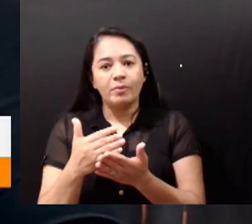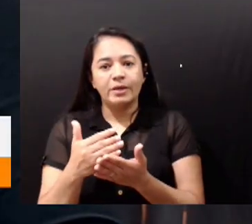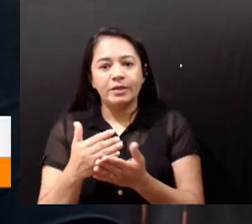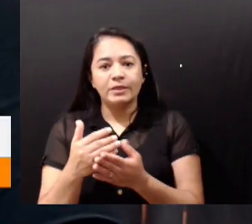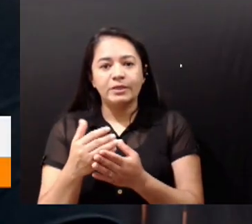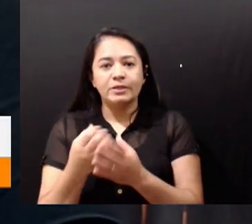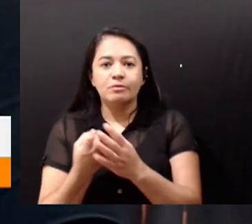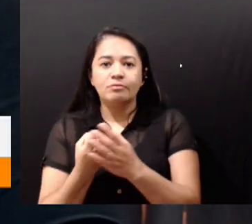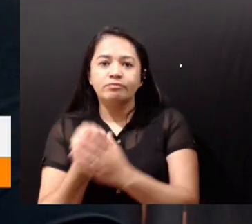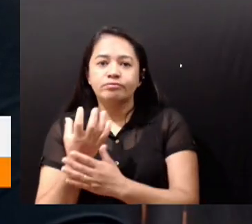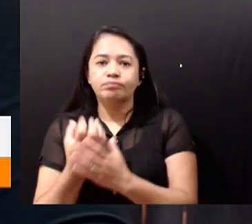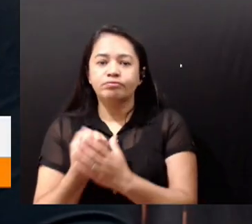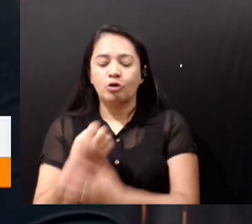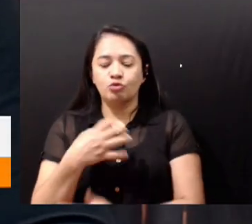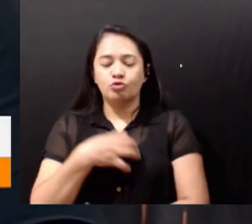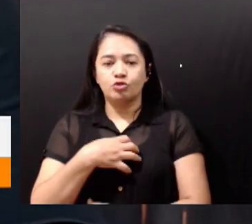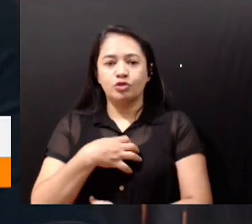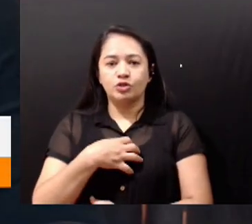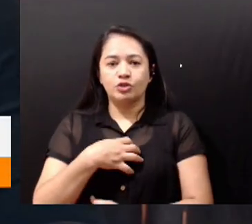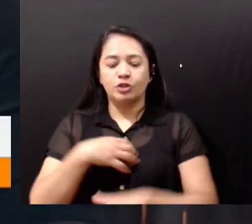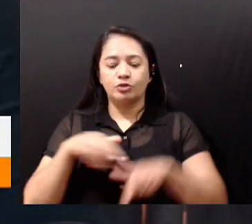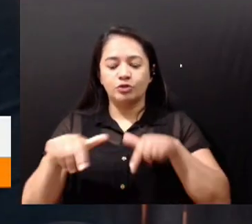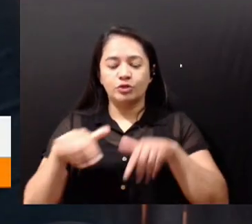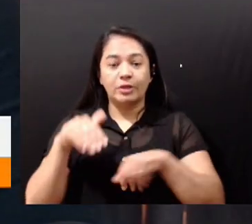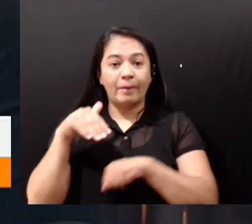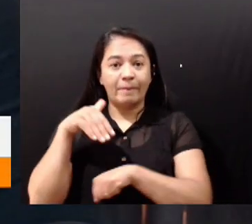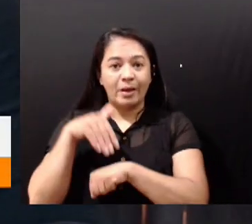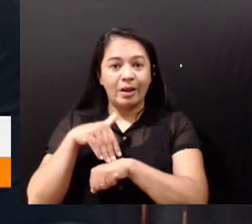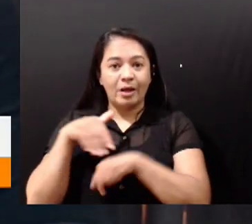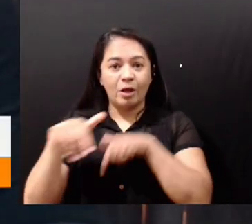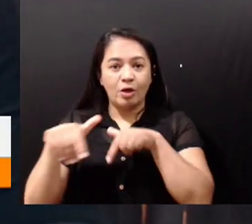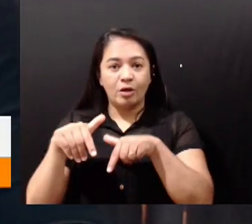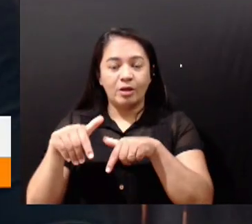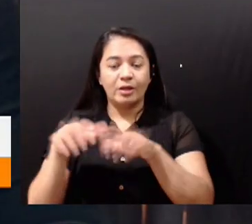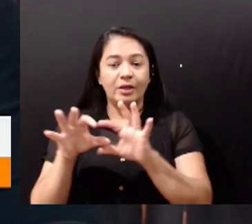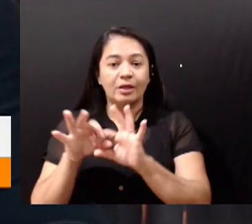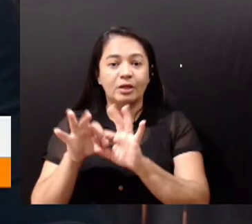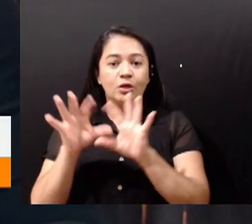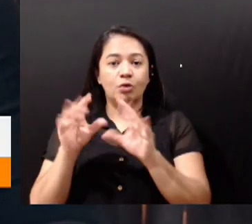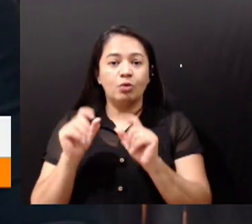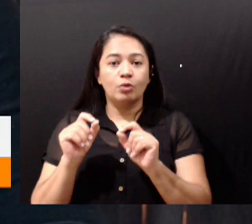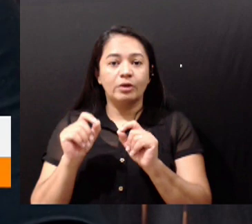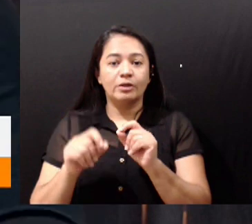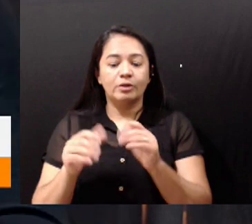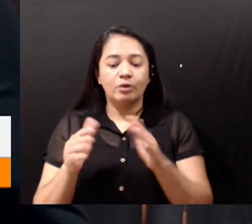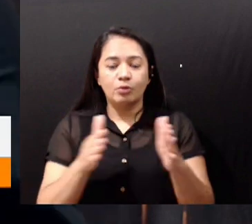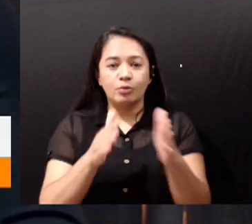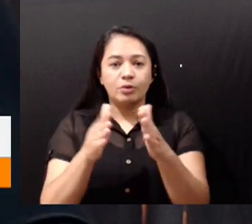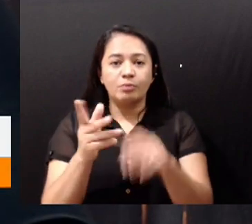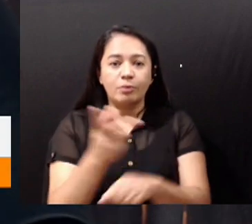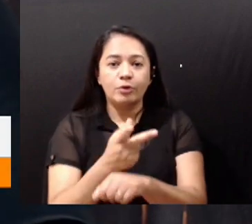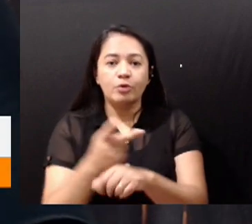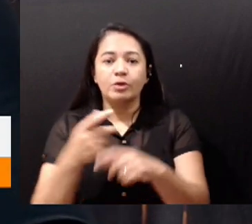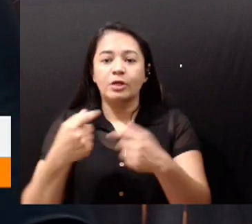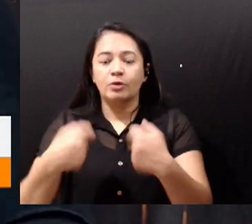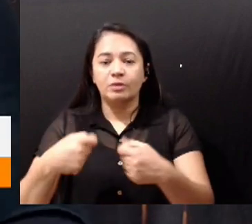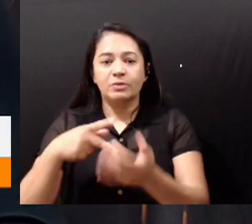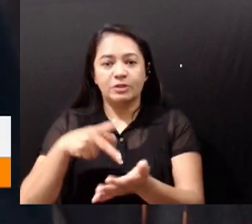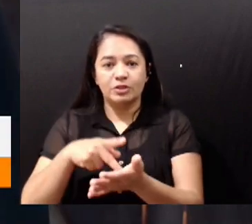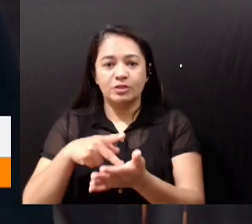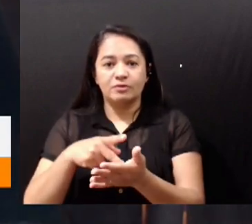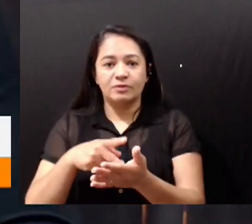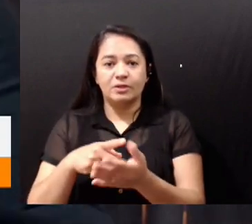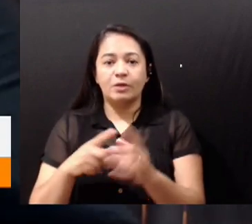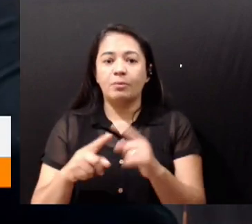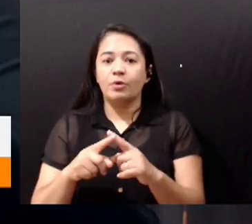de trabalhar com a culpa e disponibilizar, fazer esse caminho de buscar o que precisa para resolver o que já está fora. Porque aí,